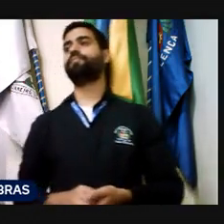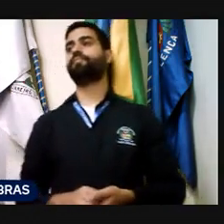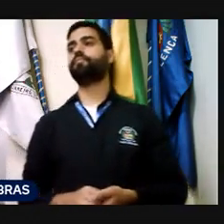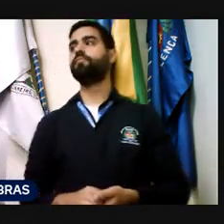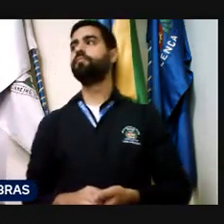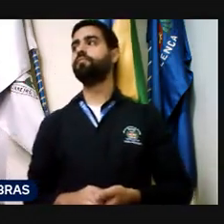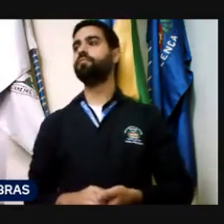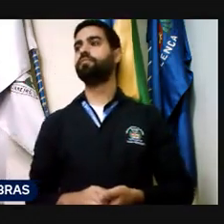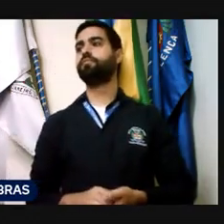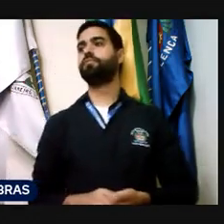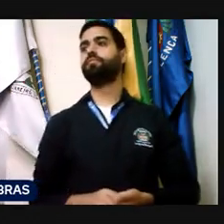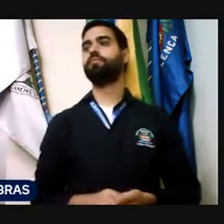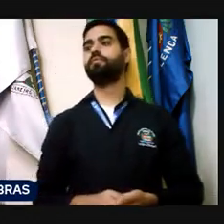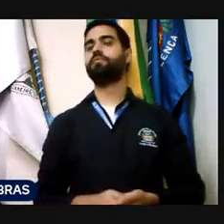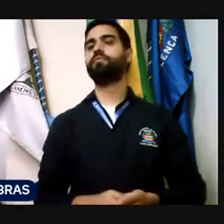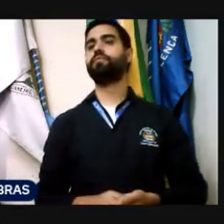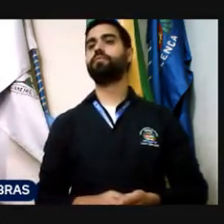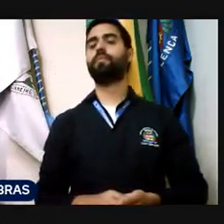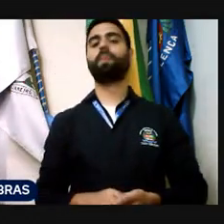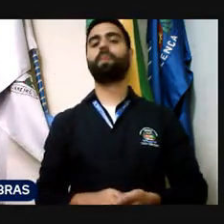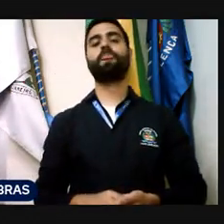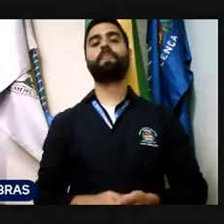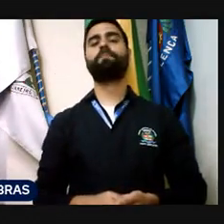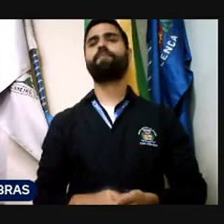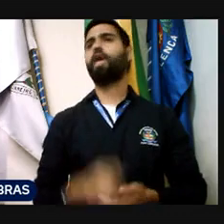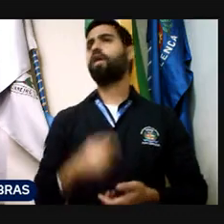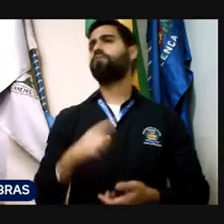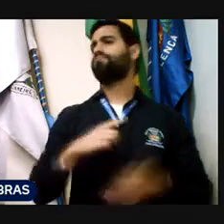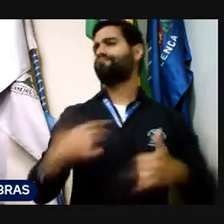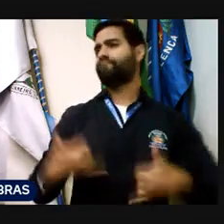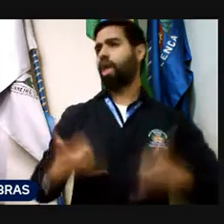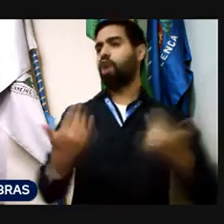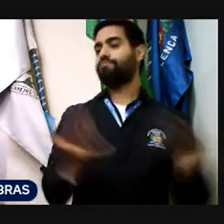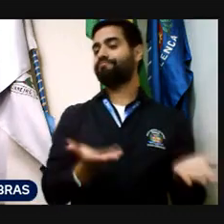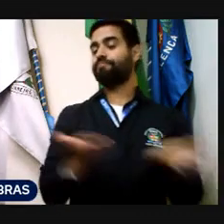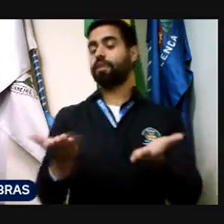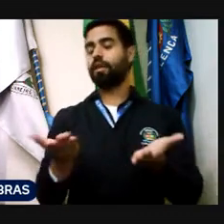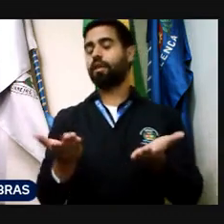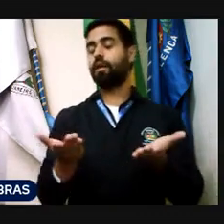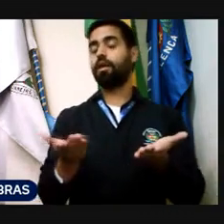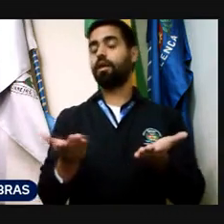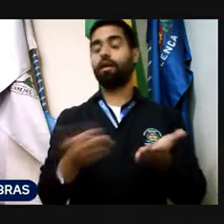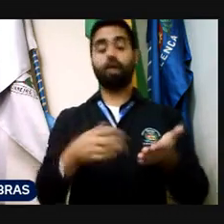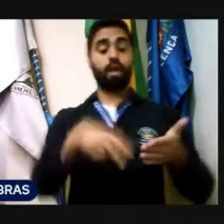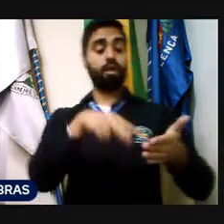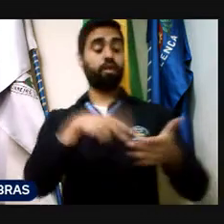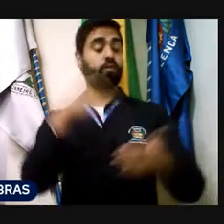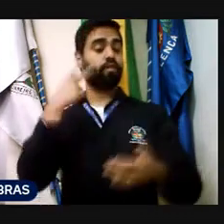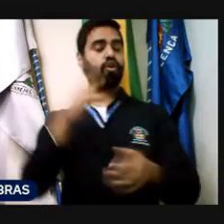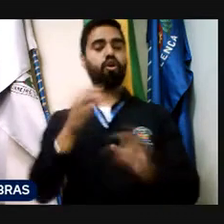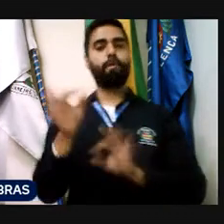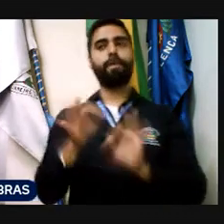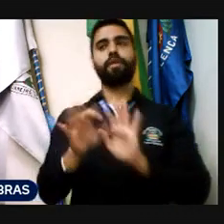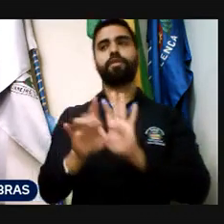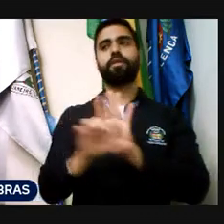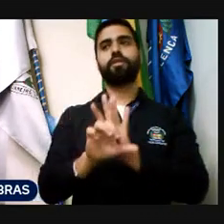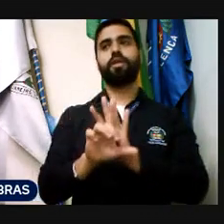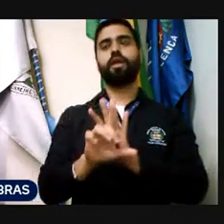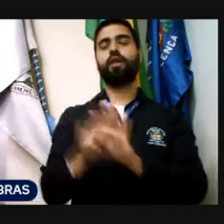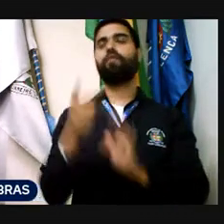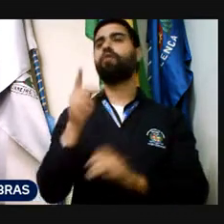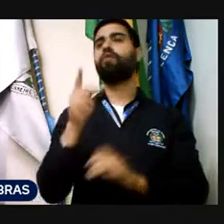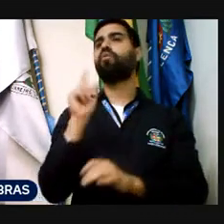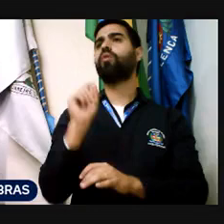Excelentíssimo senhor presidente, senhores vereadores, temos a honra de submeter a elevada consideração de vossas excelências o projeto de lei anexo que